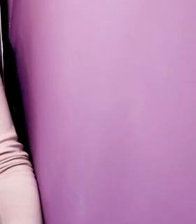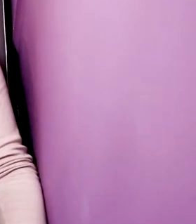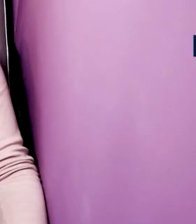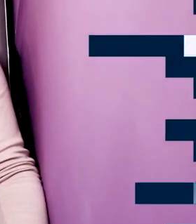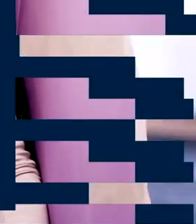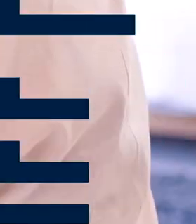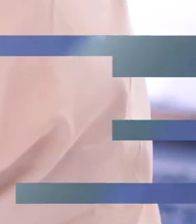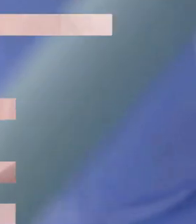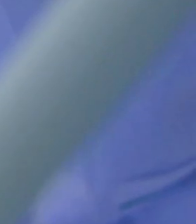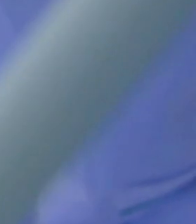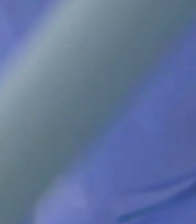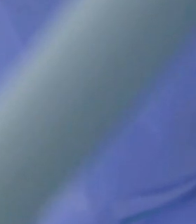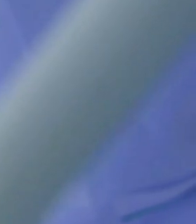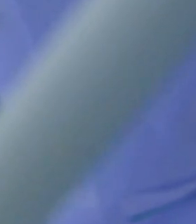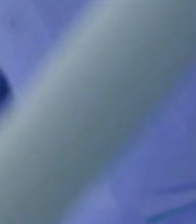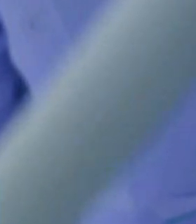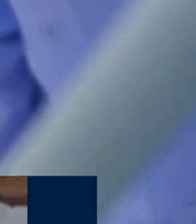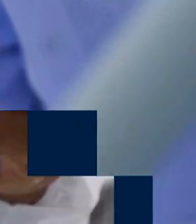Música